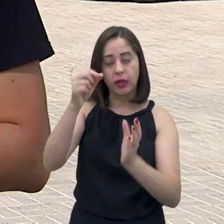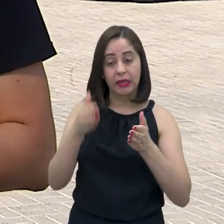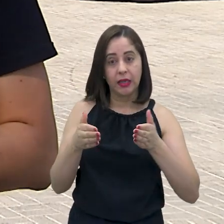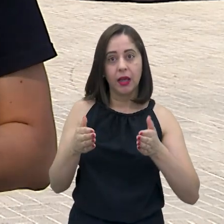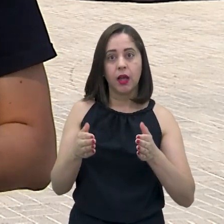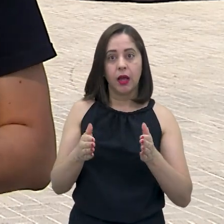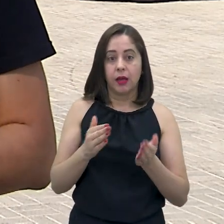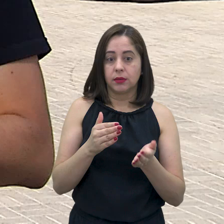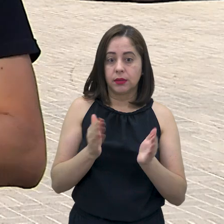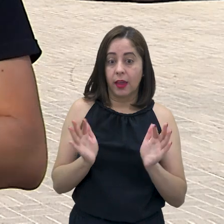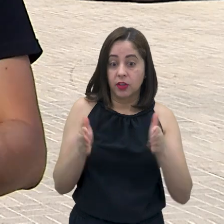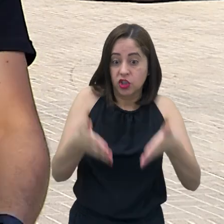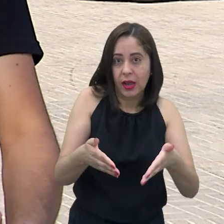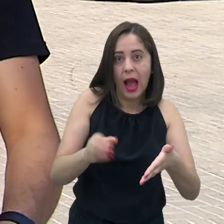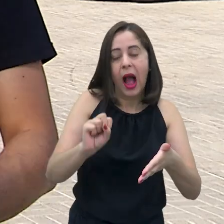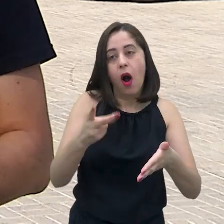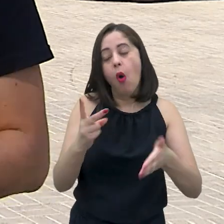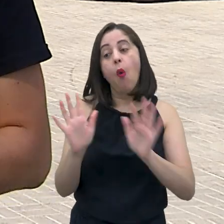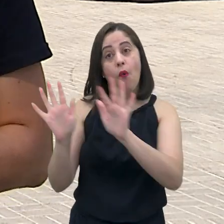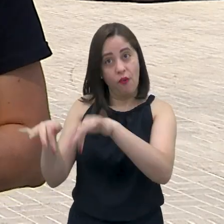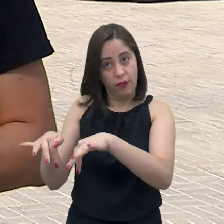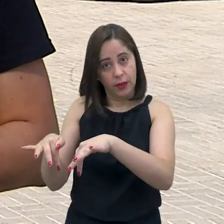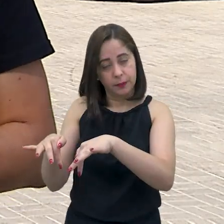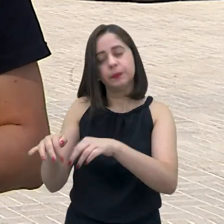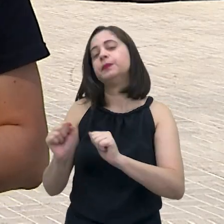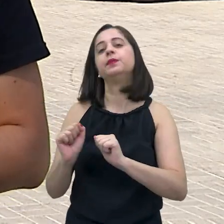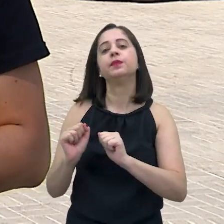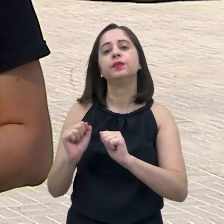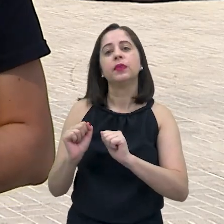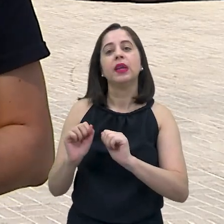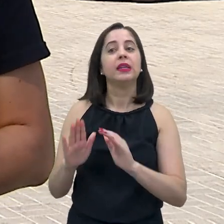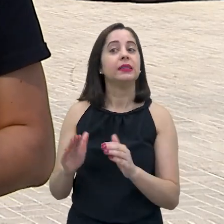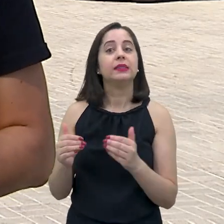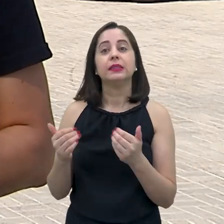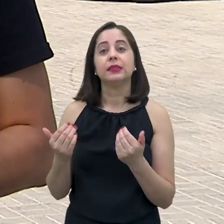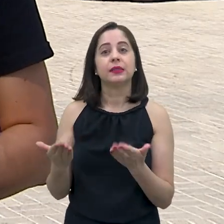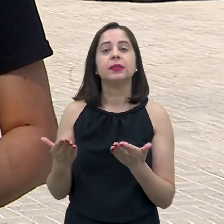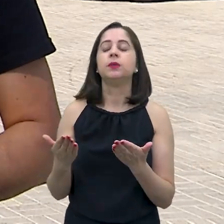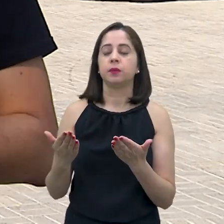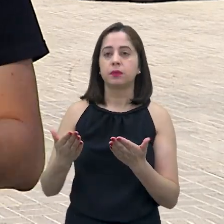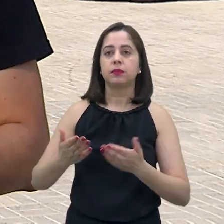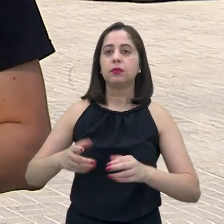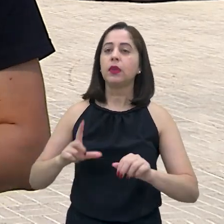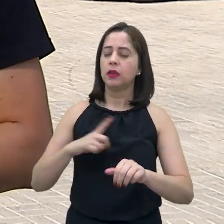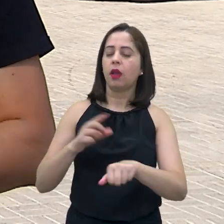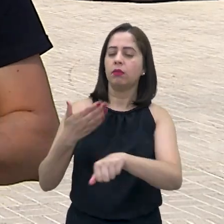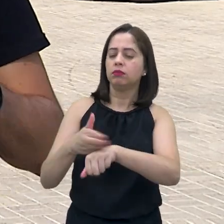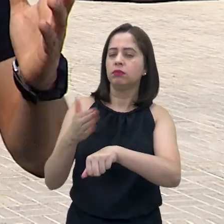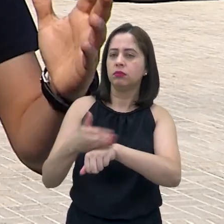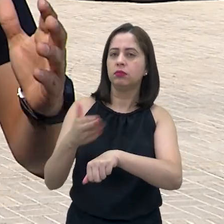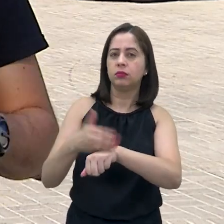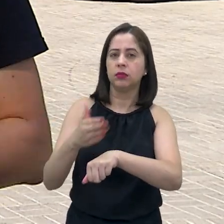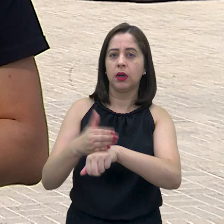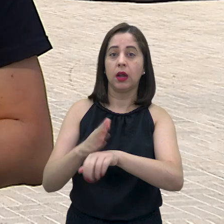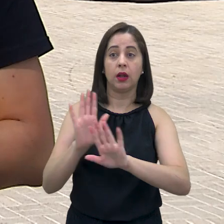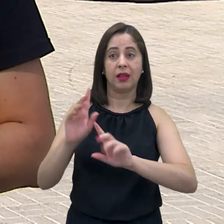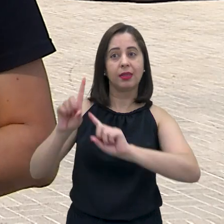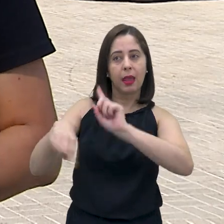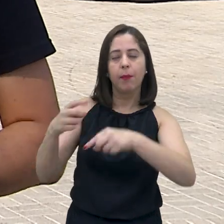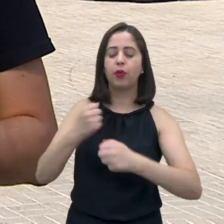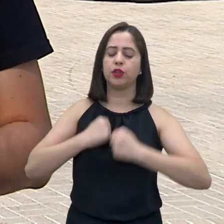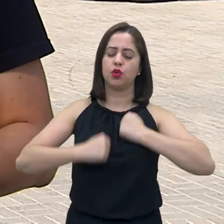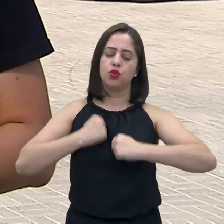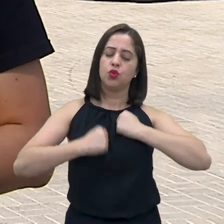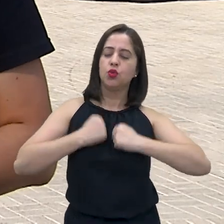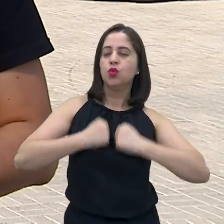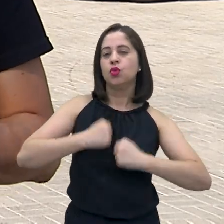do início do plantão ou no final do plantão, certo? Então você faz ali aquele treinamento, depois vai lá, toma